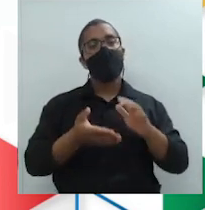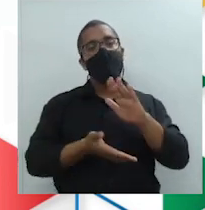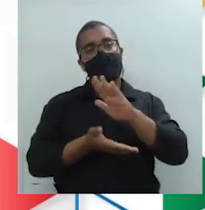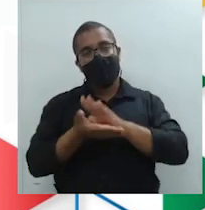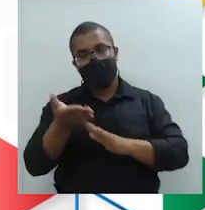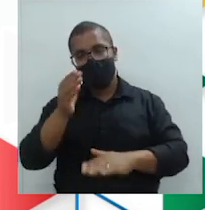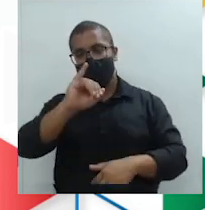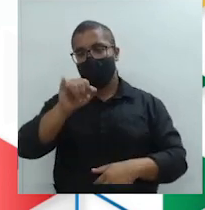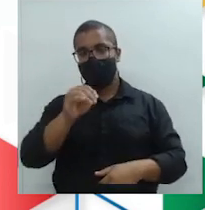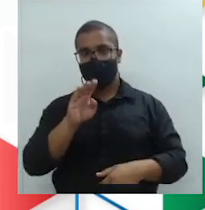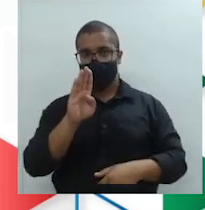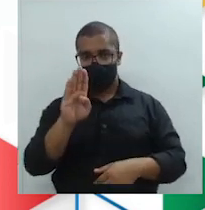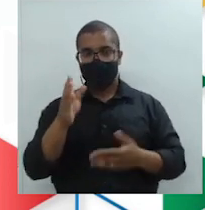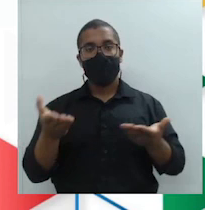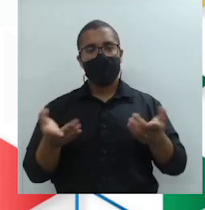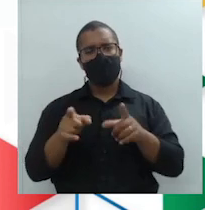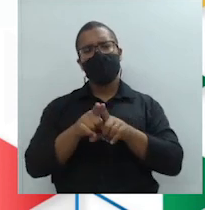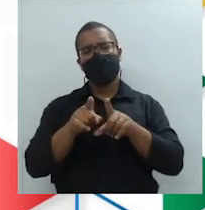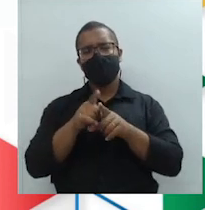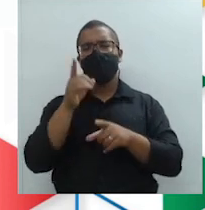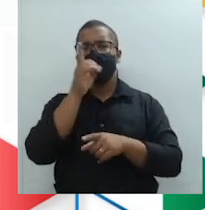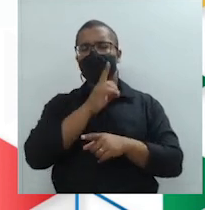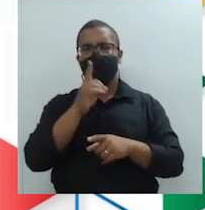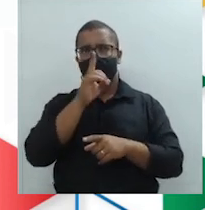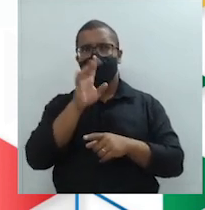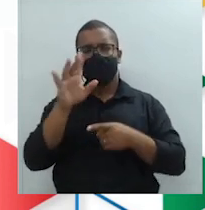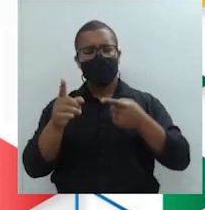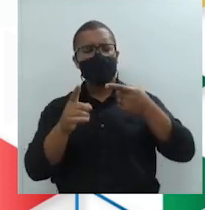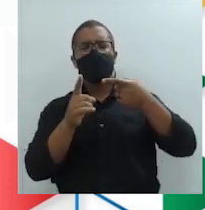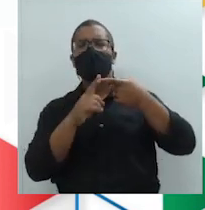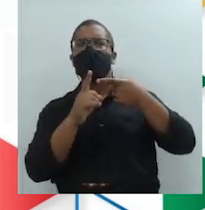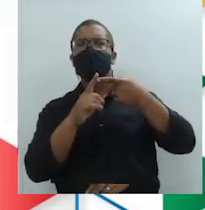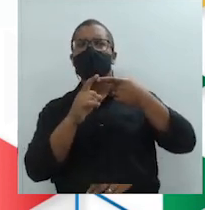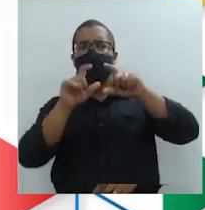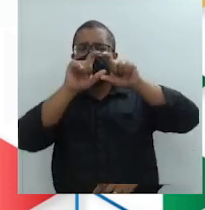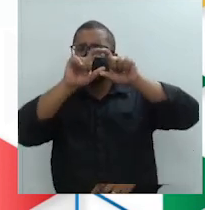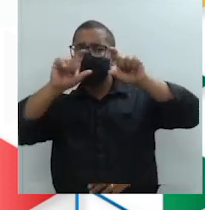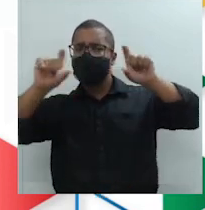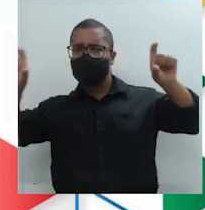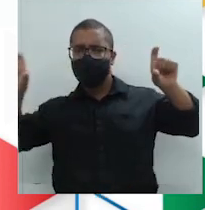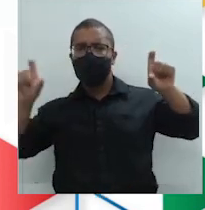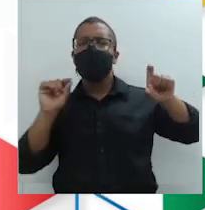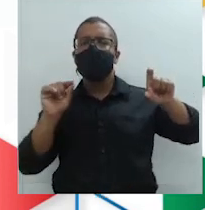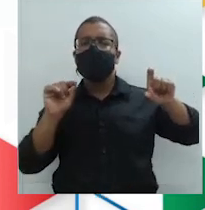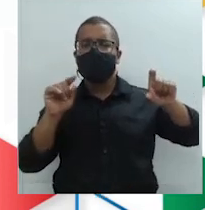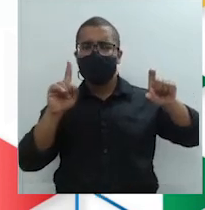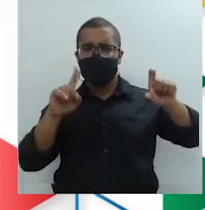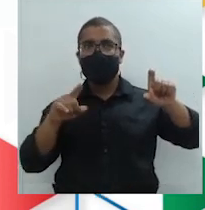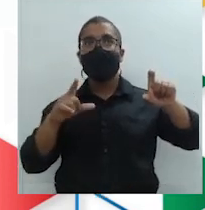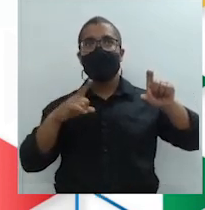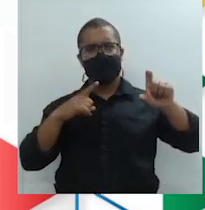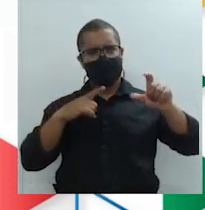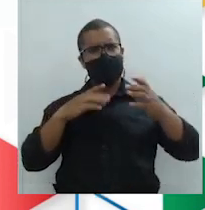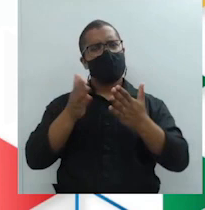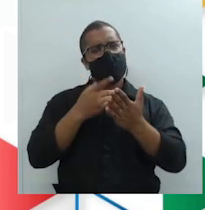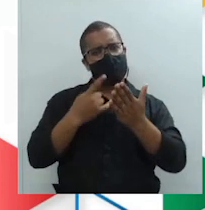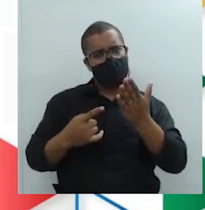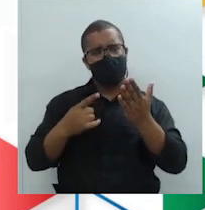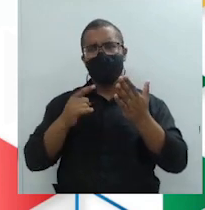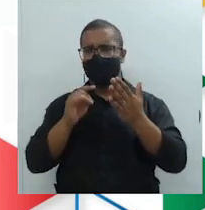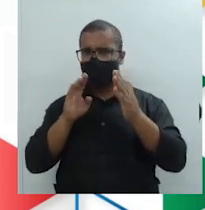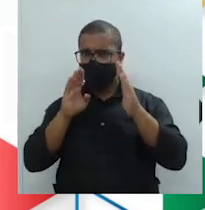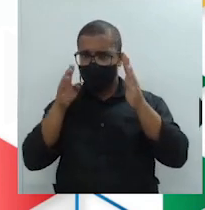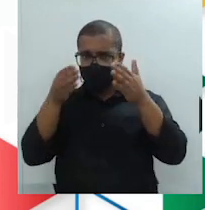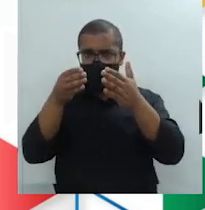Voltando aqui, quando ele diz novo viagem do JB, agora aos domingos. E esse primeiro que está em caixa alta,